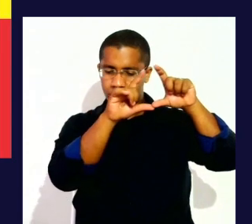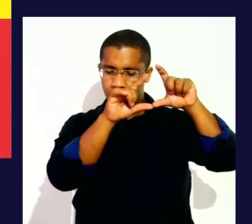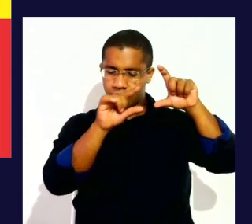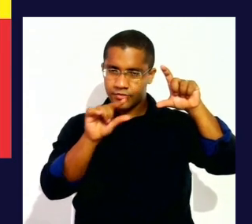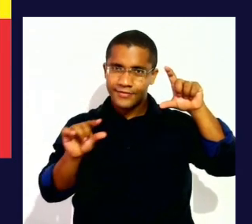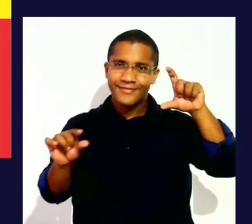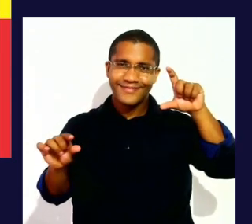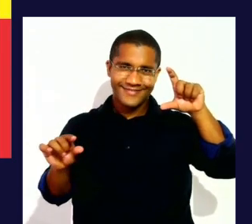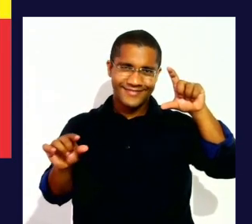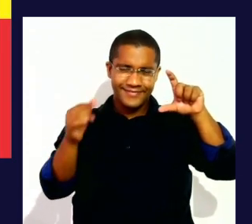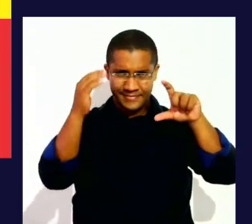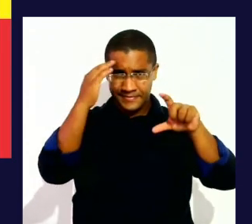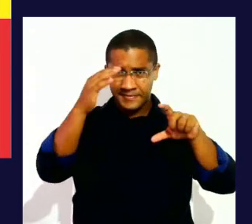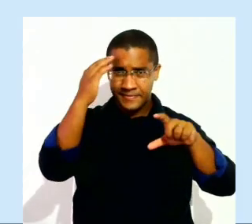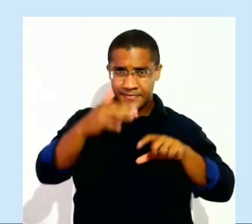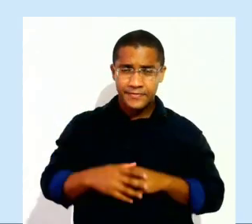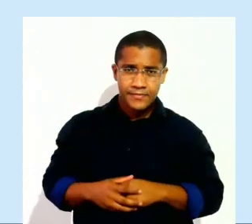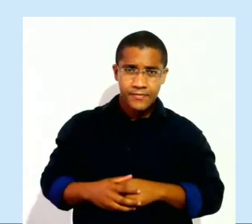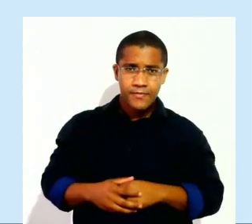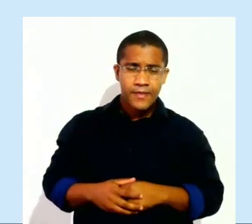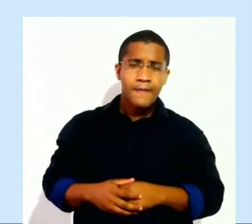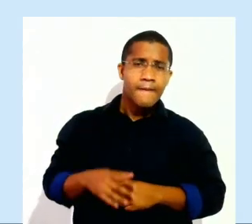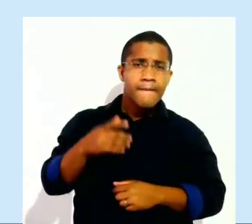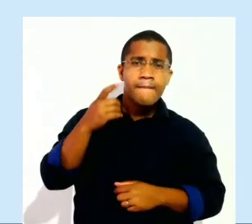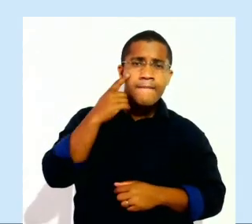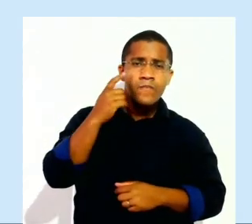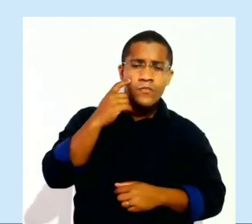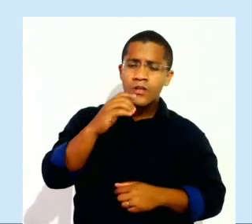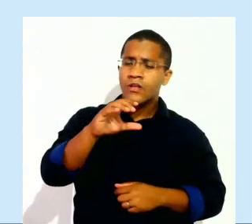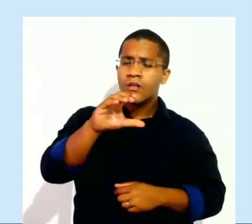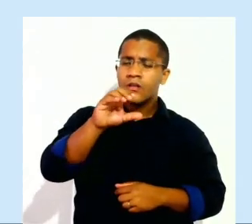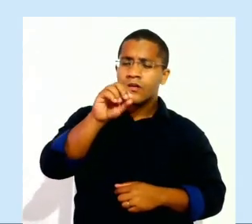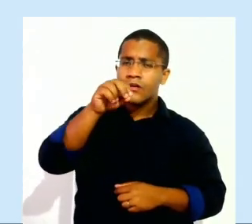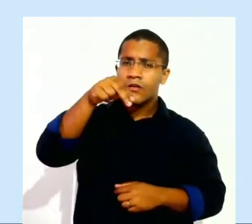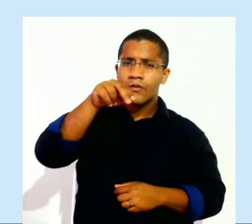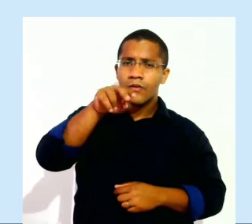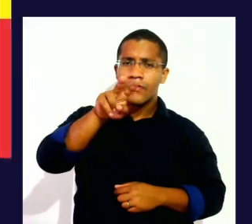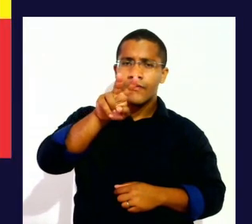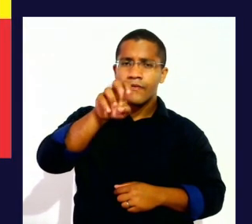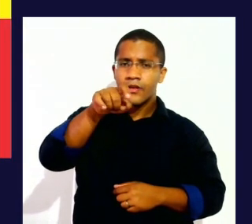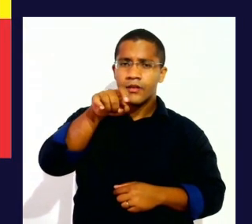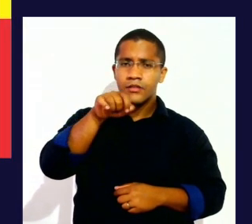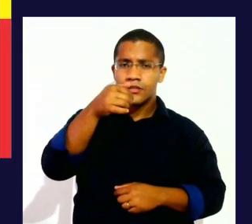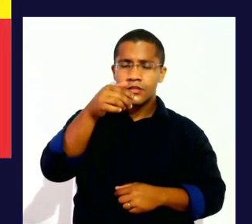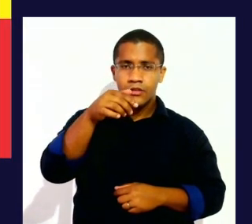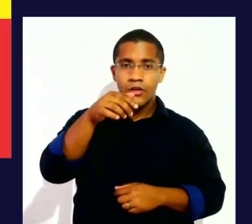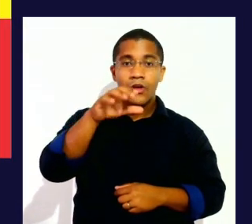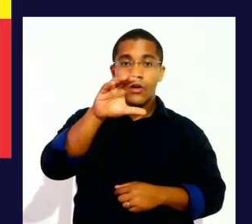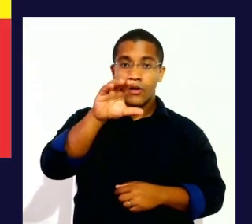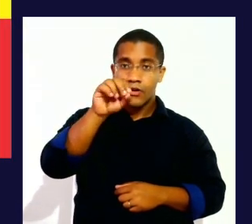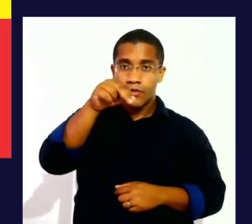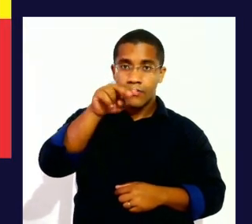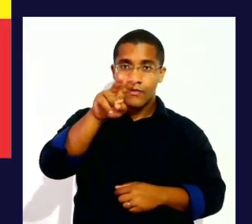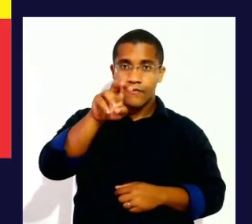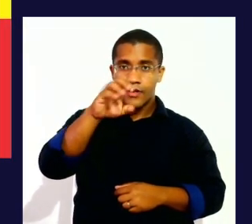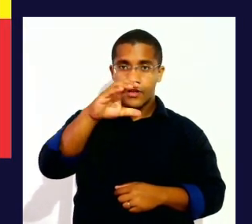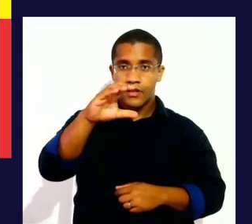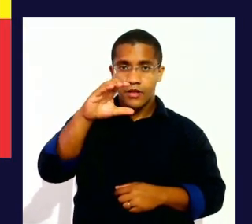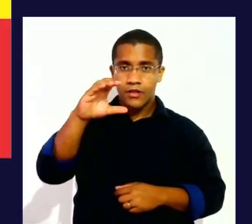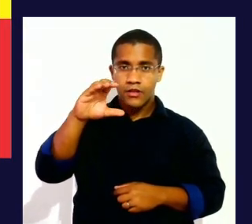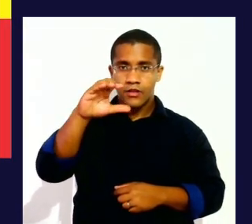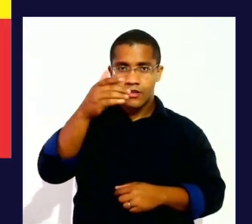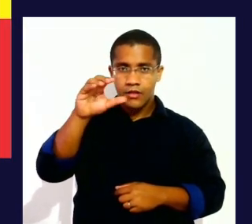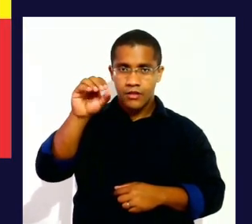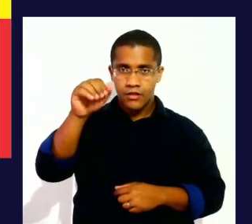vai conduzir mais calor do que o ar. Quando a gente fala sobre convecção térmica, na realidade a convecção é o processo